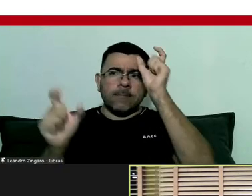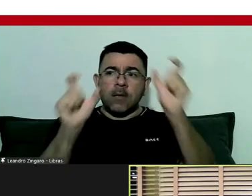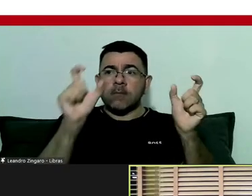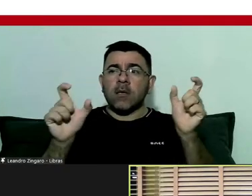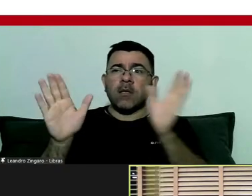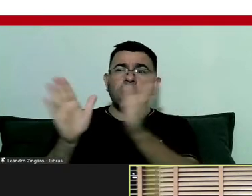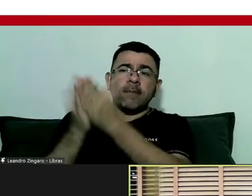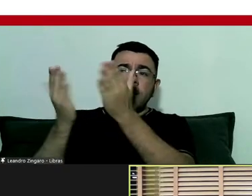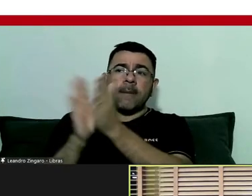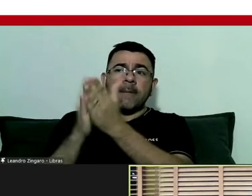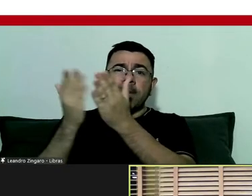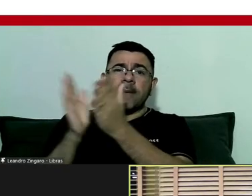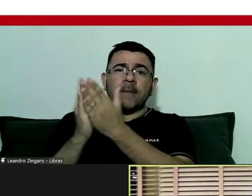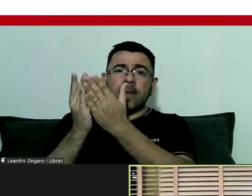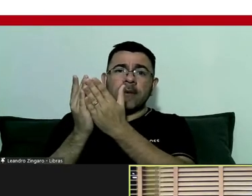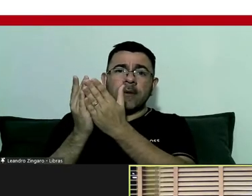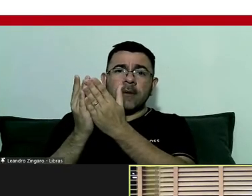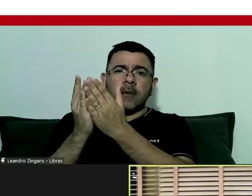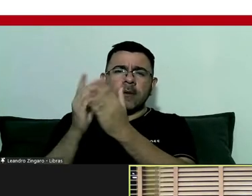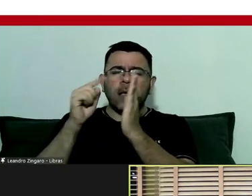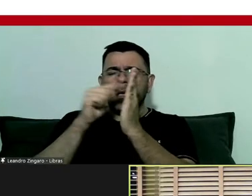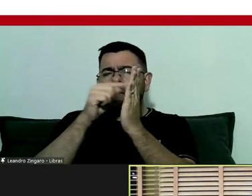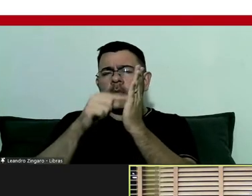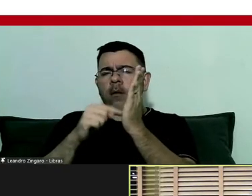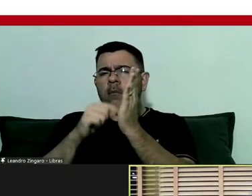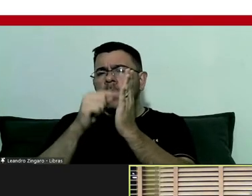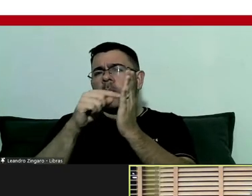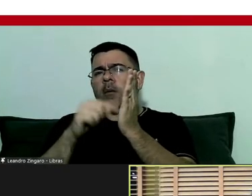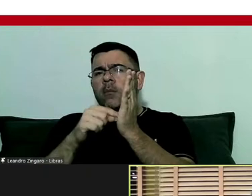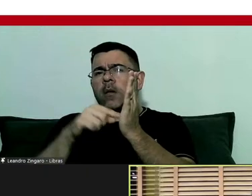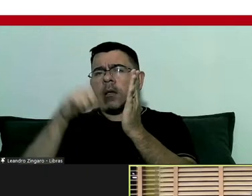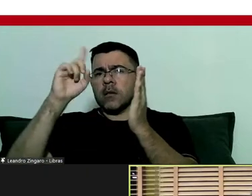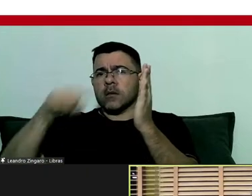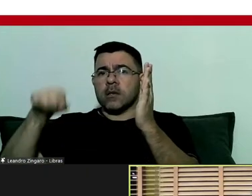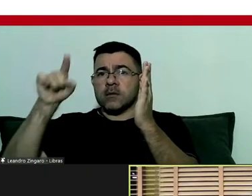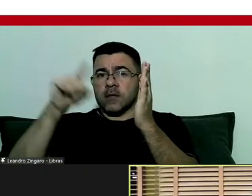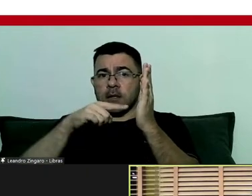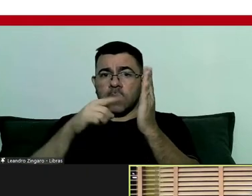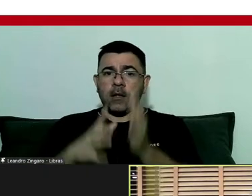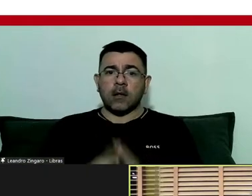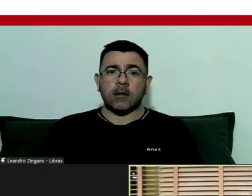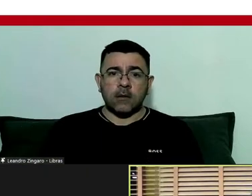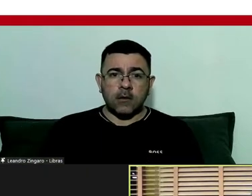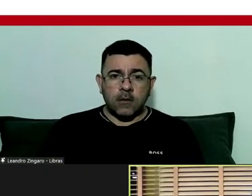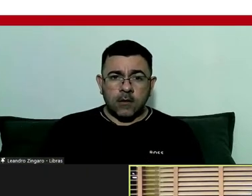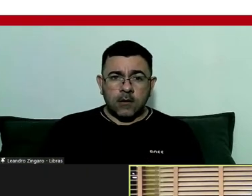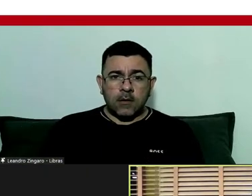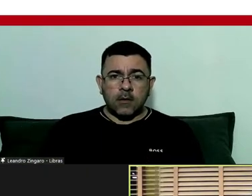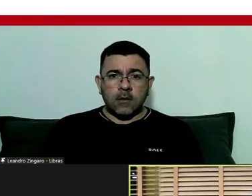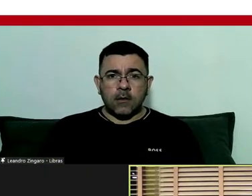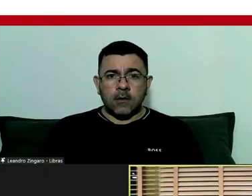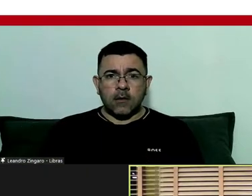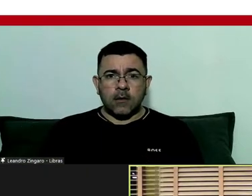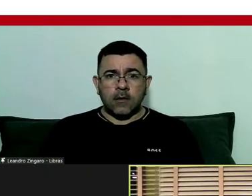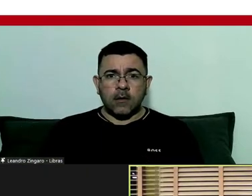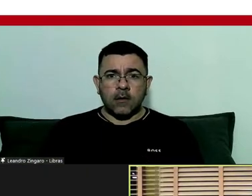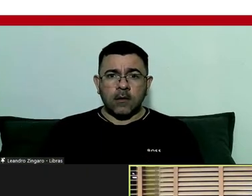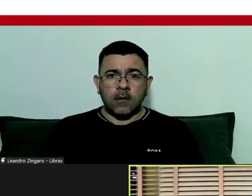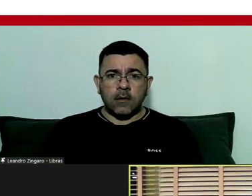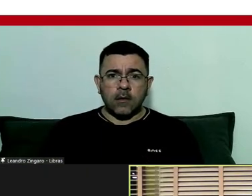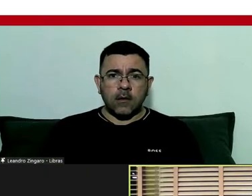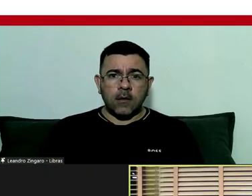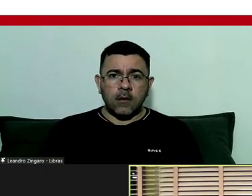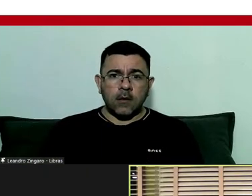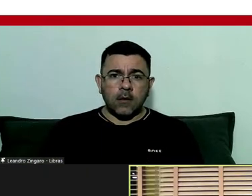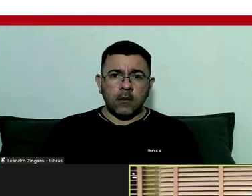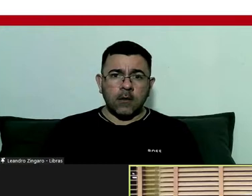conseguem manter o chip do telefone ativo acho que com essas questões a gente finaliza e eu